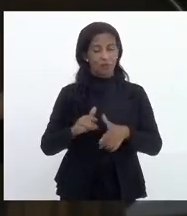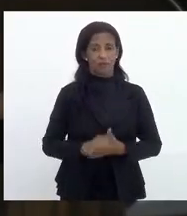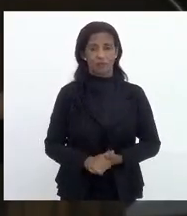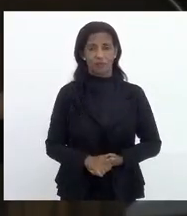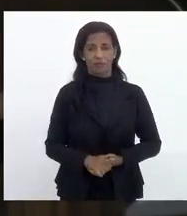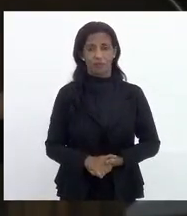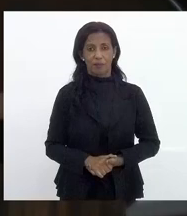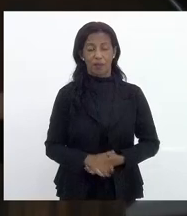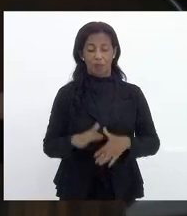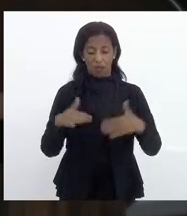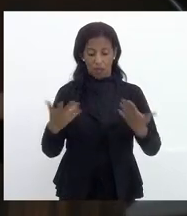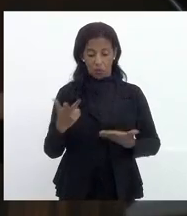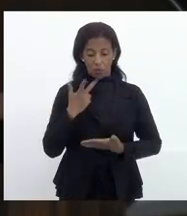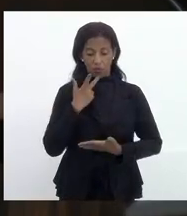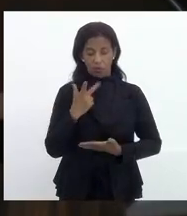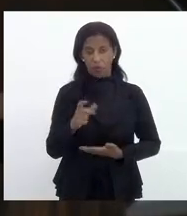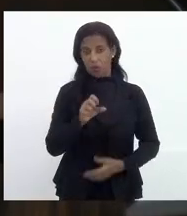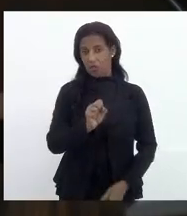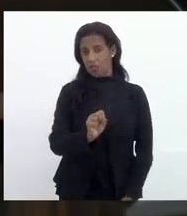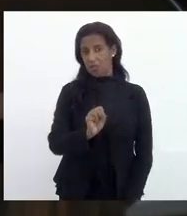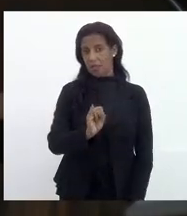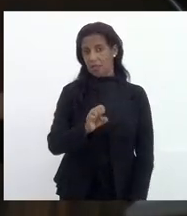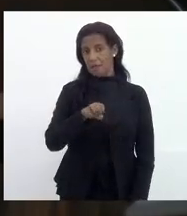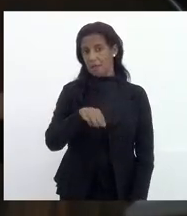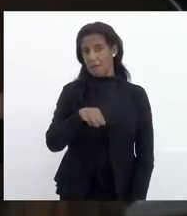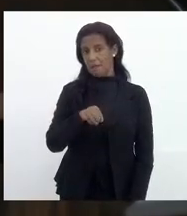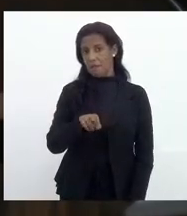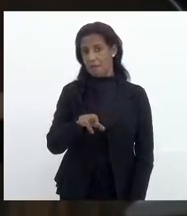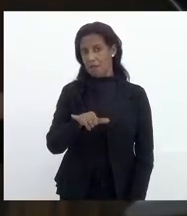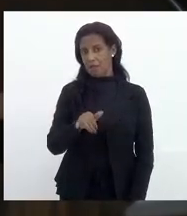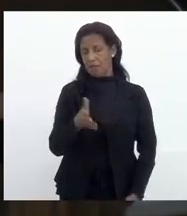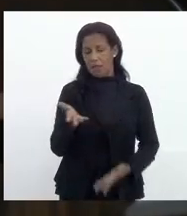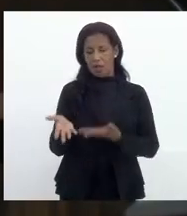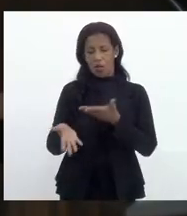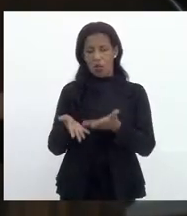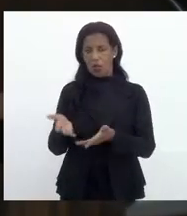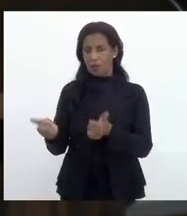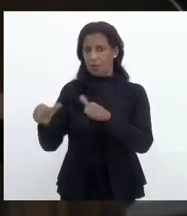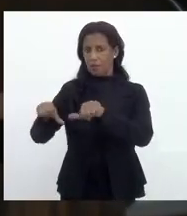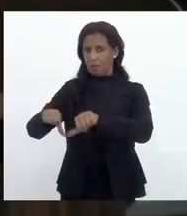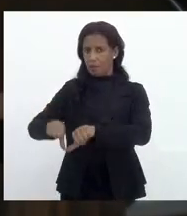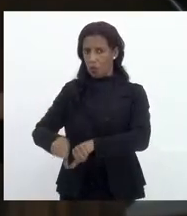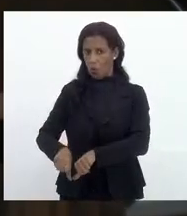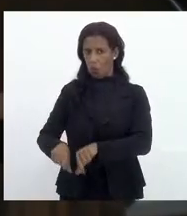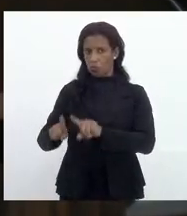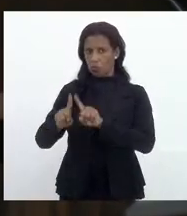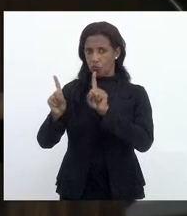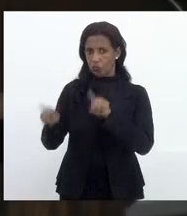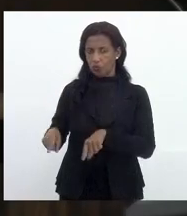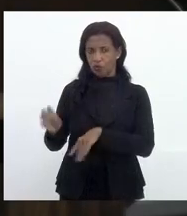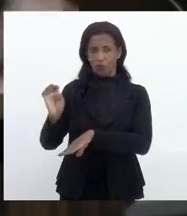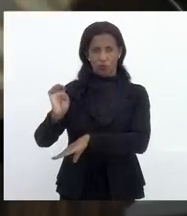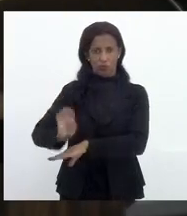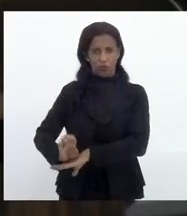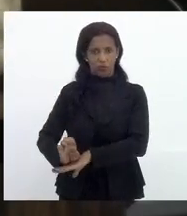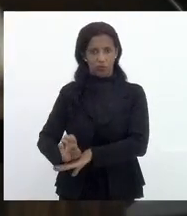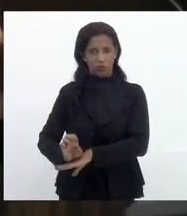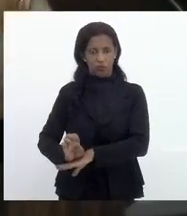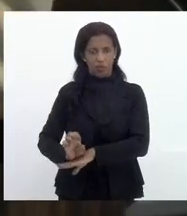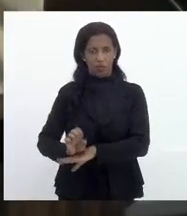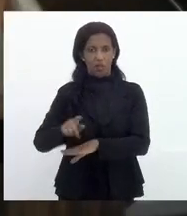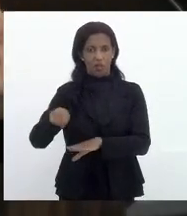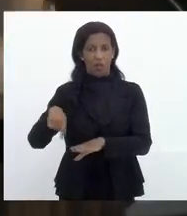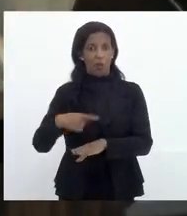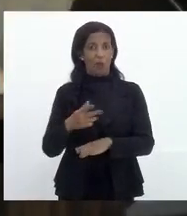EA quando eu falo de simetria não é a tratar pior os servidores do Estado em